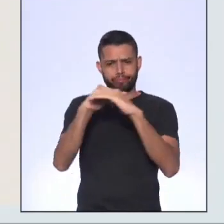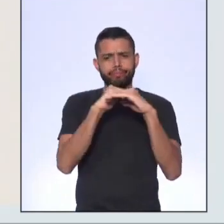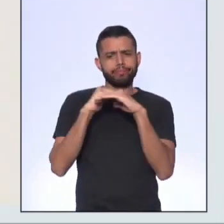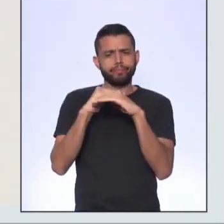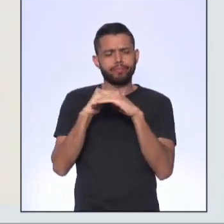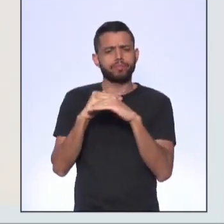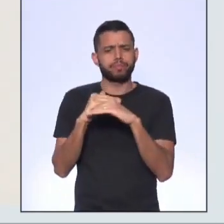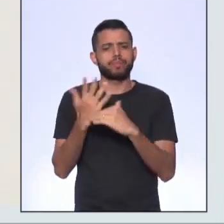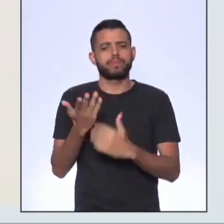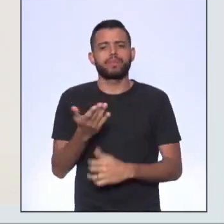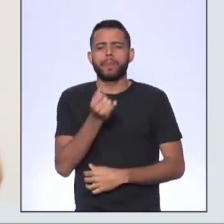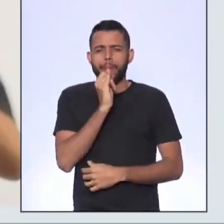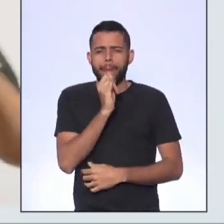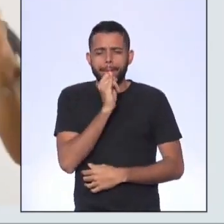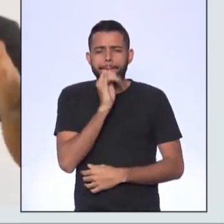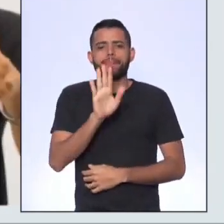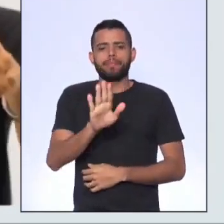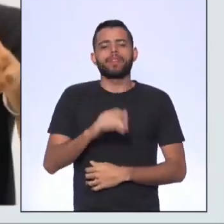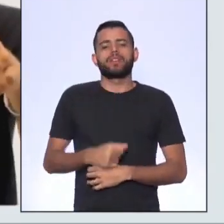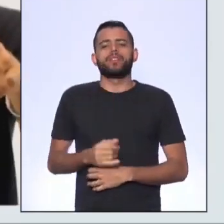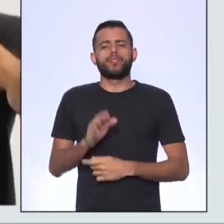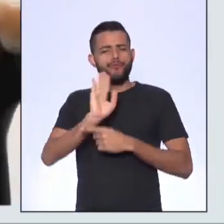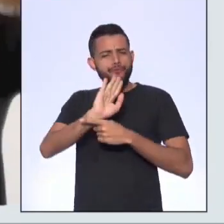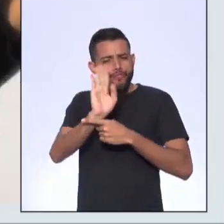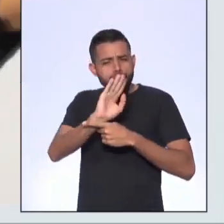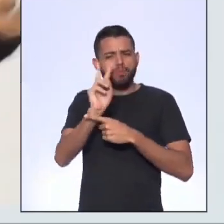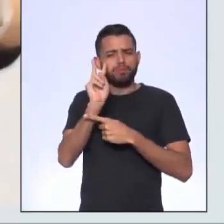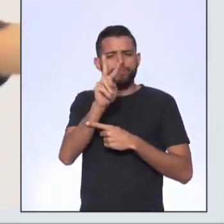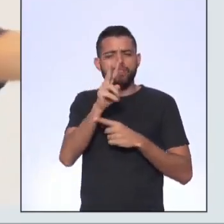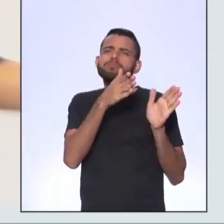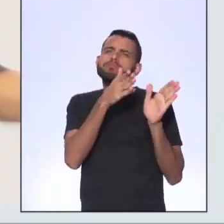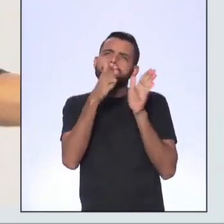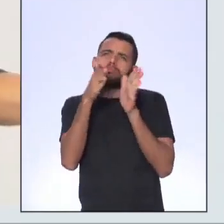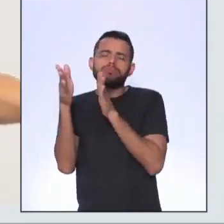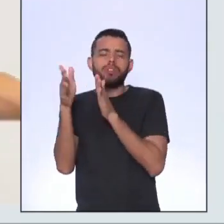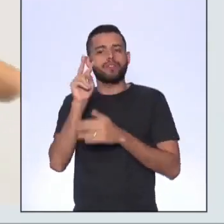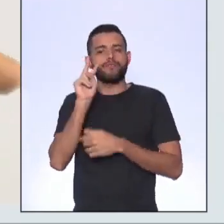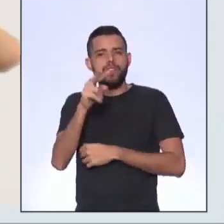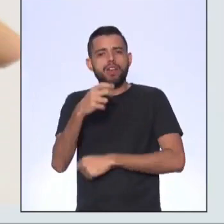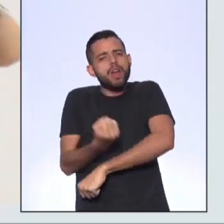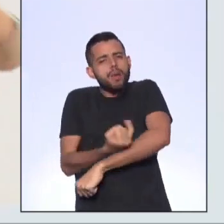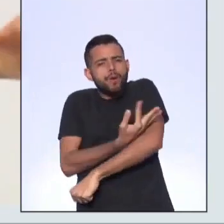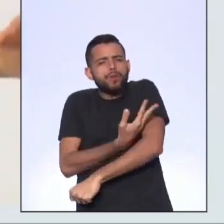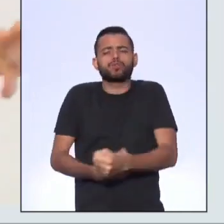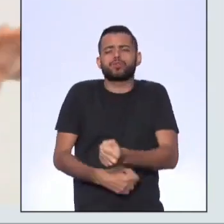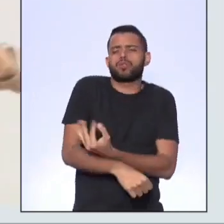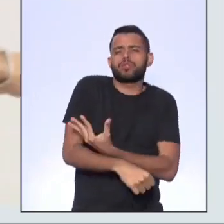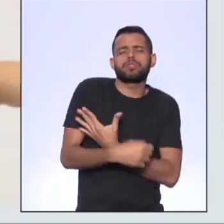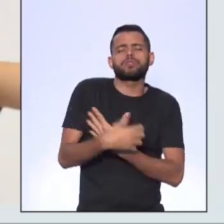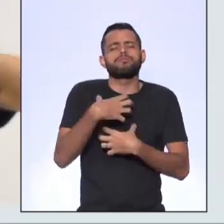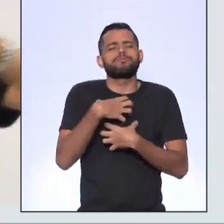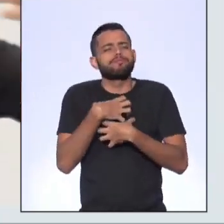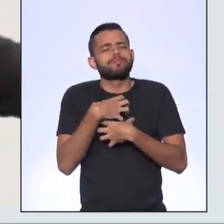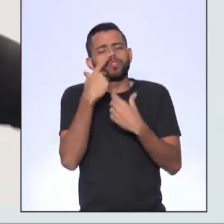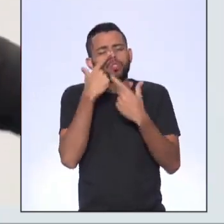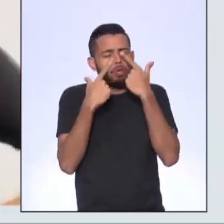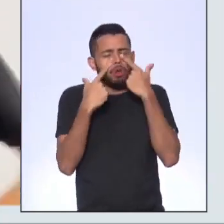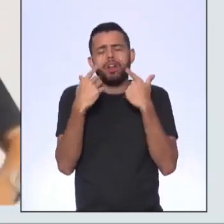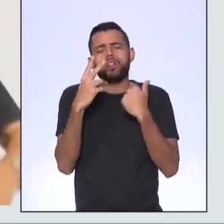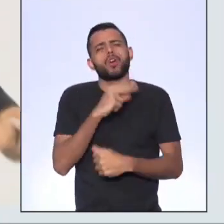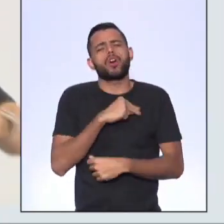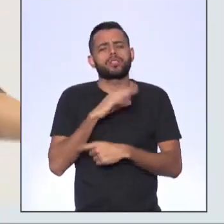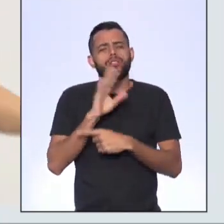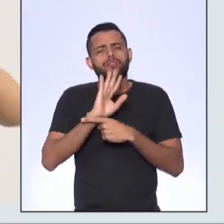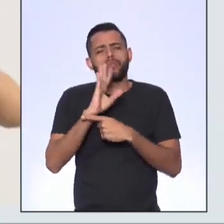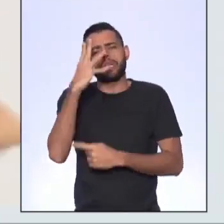acontece? Por exemplo, você assiste um filme. Aí você se emociona com aquele filme, você chora, ai que filme lindo,